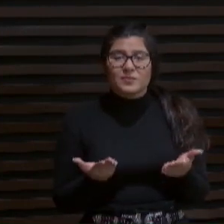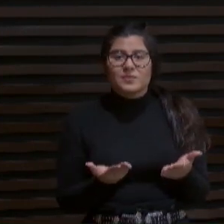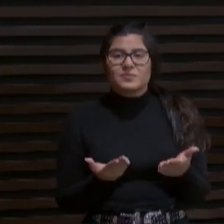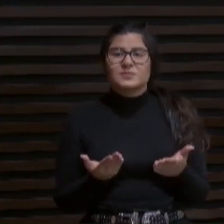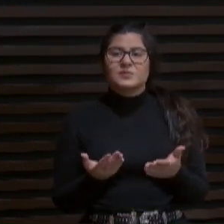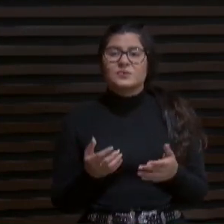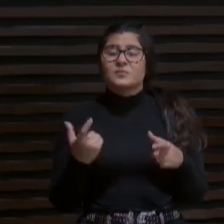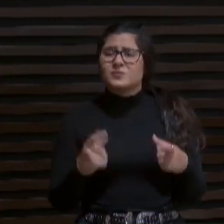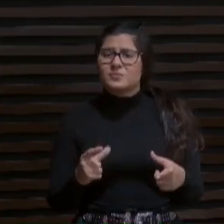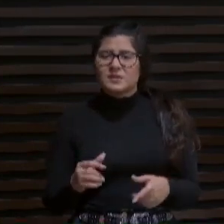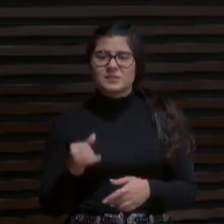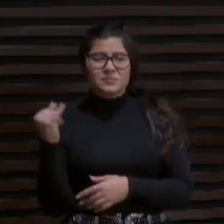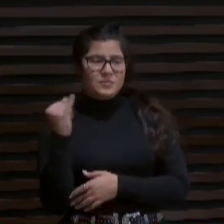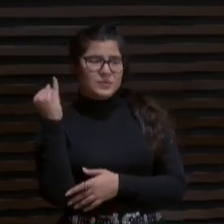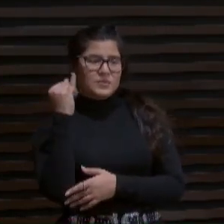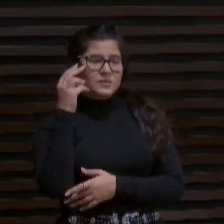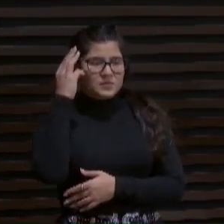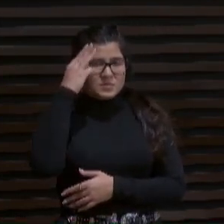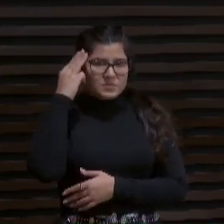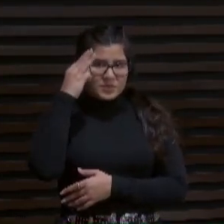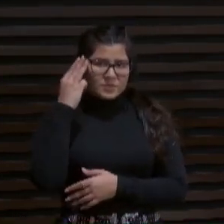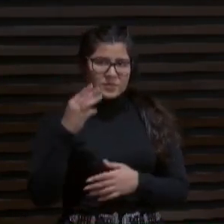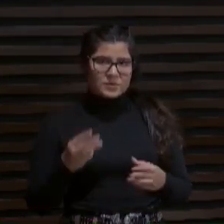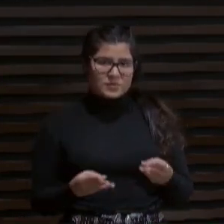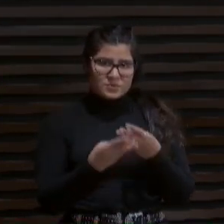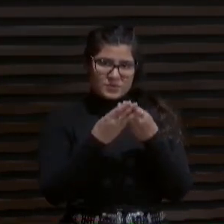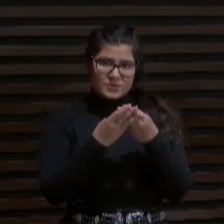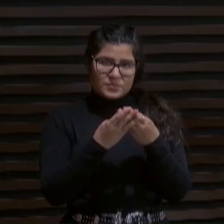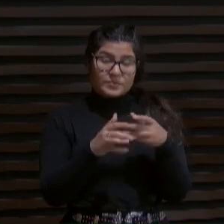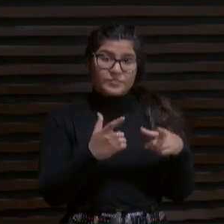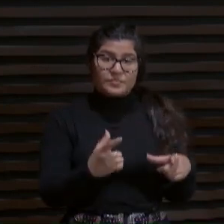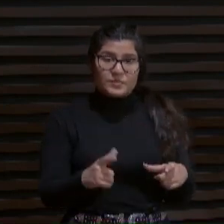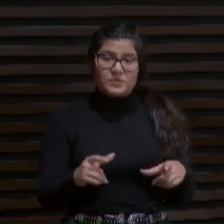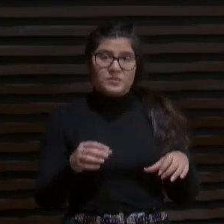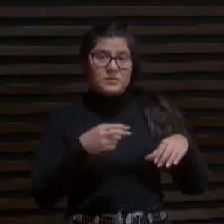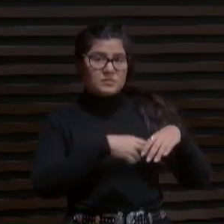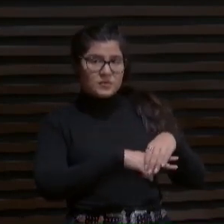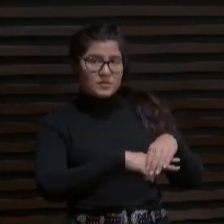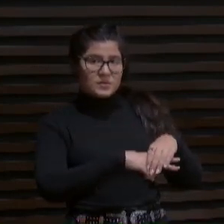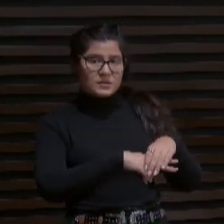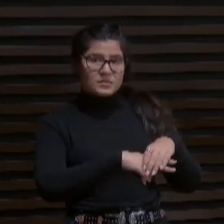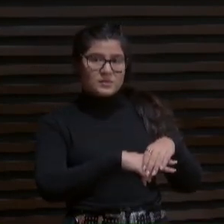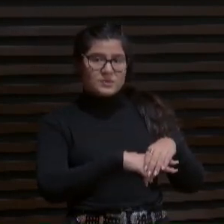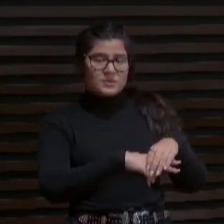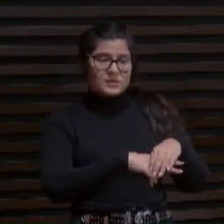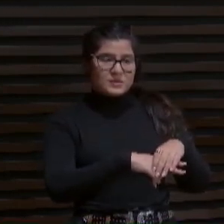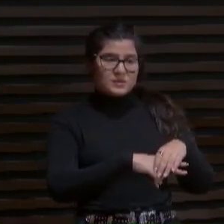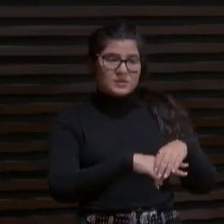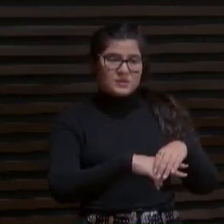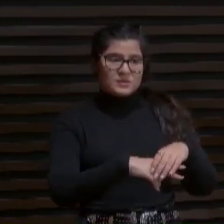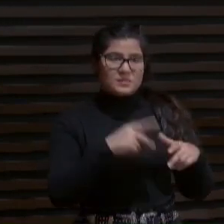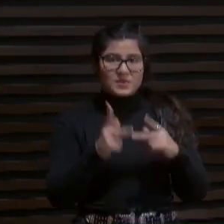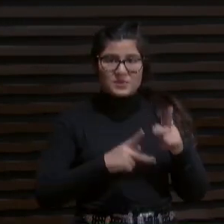reverenciado na memória dos judeus, o lugar de Macpela, o lugar onde estão sepultados esses patriarcas e a